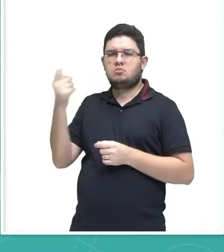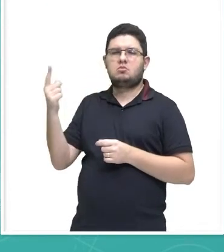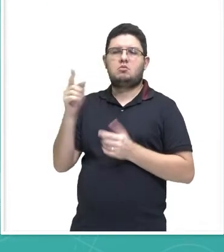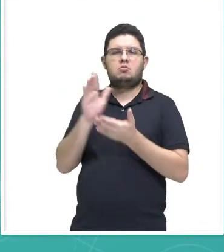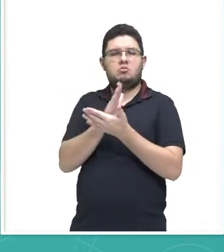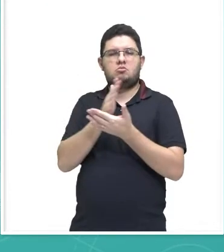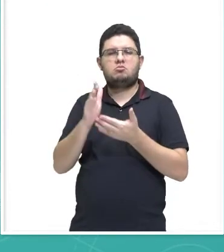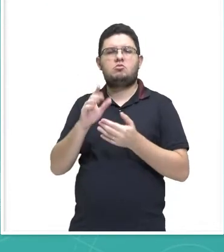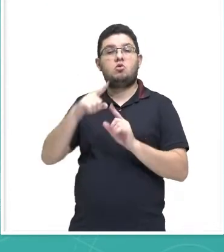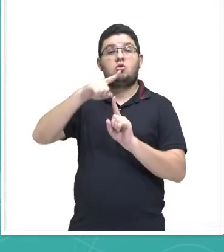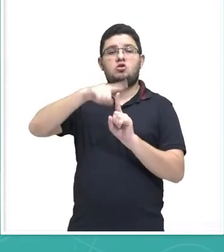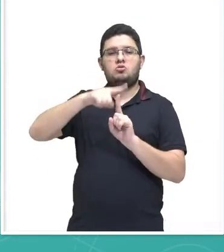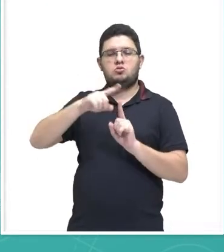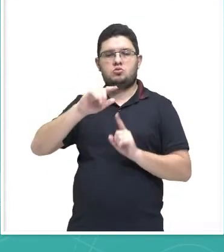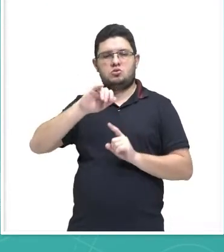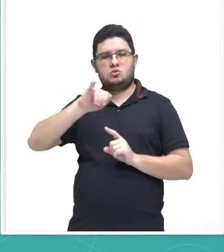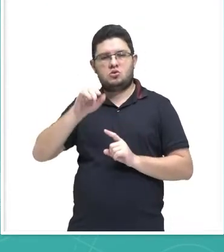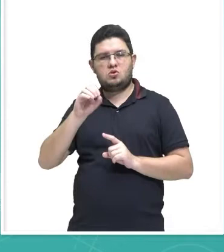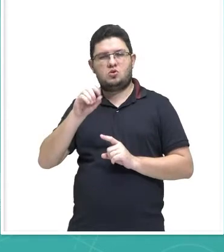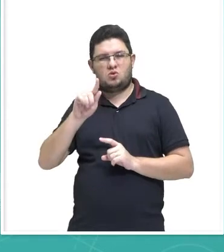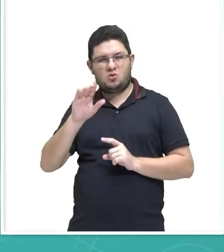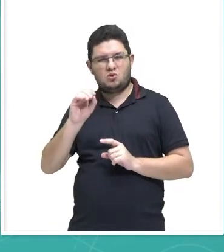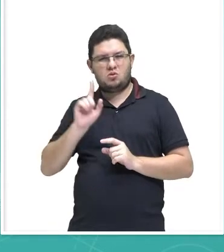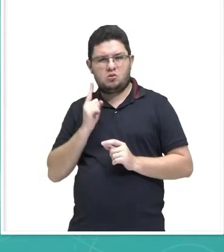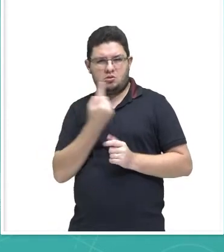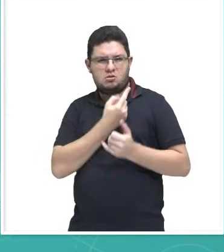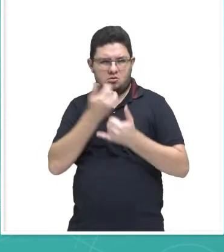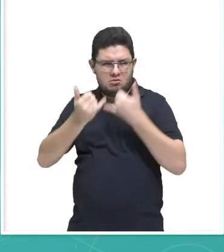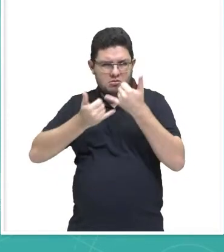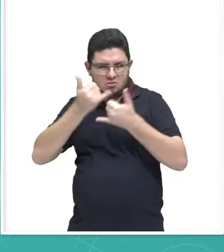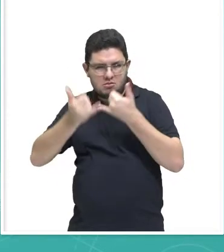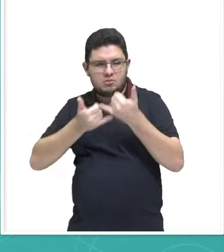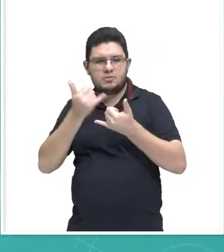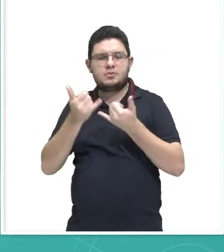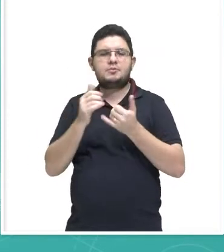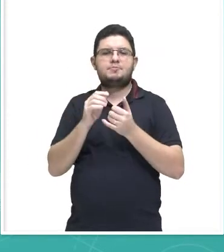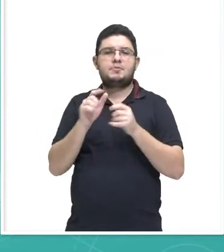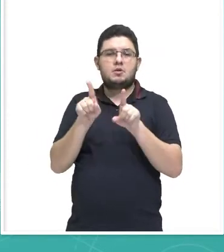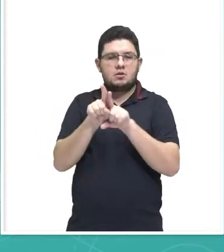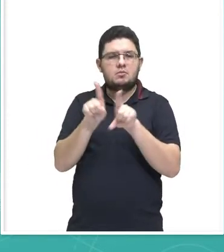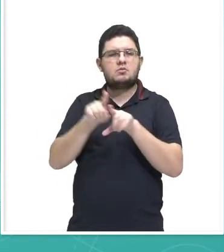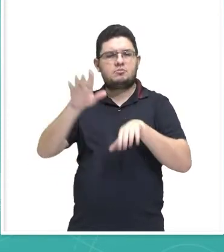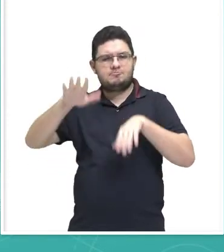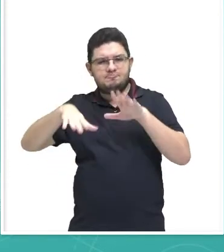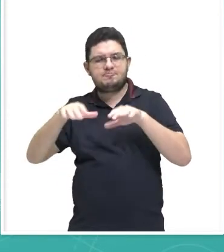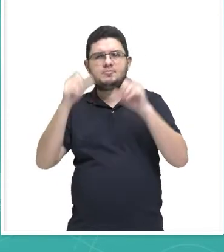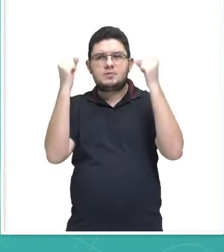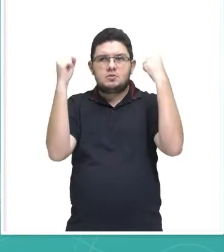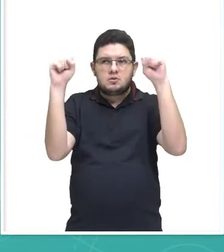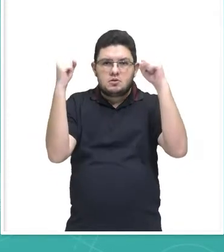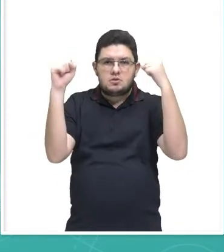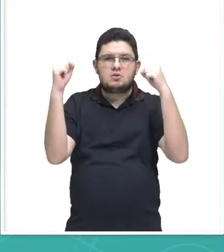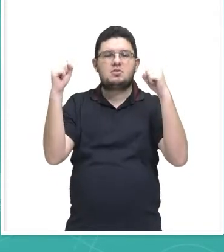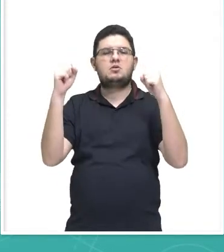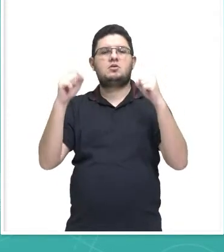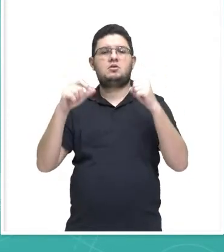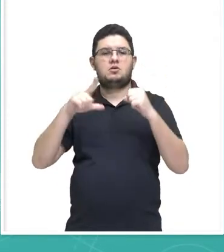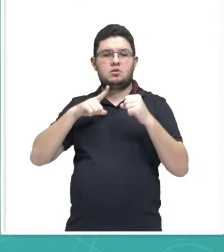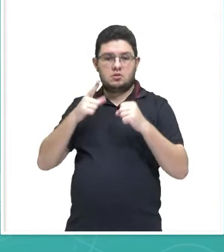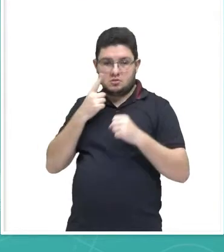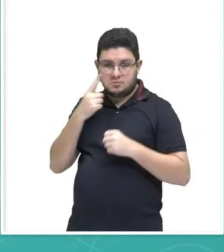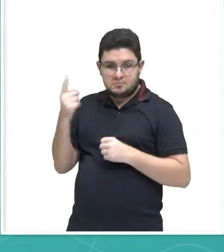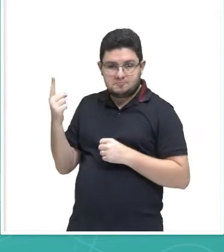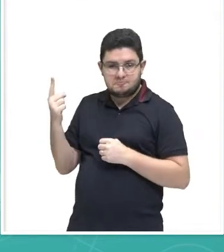gente brinca muito na nossa infância e também tem acesso a eles nas aulas de educação física, como o pular